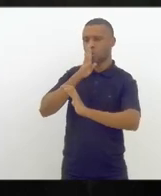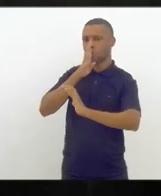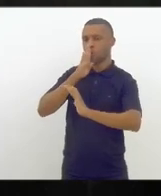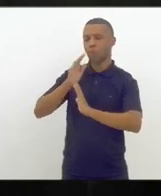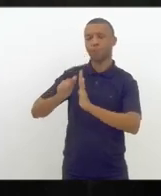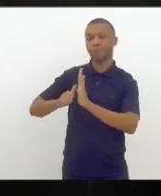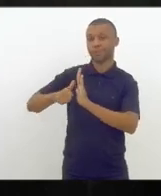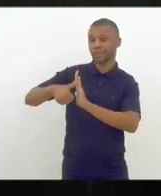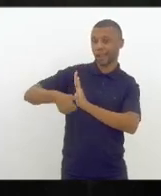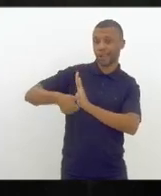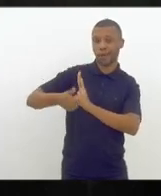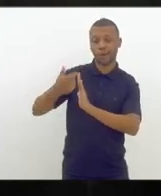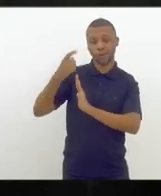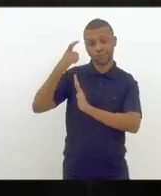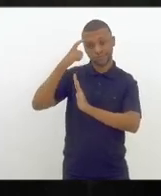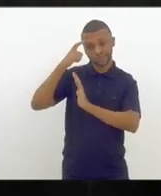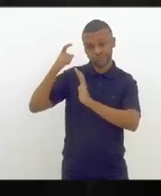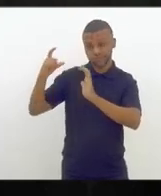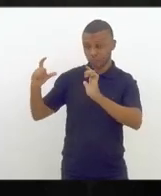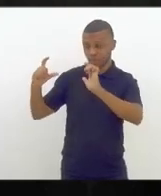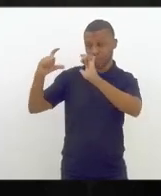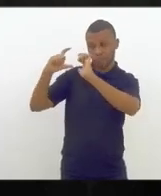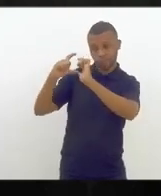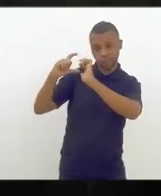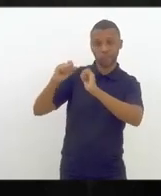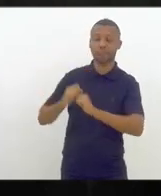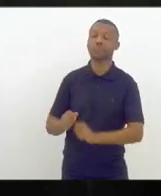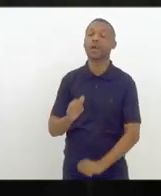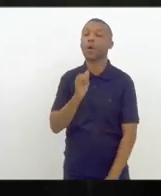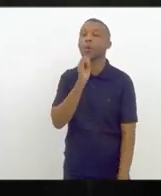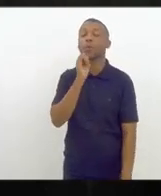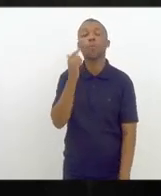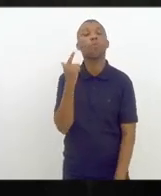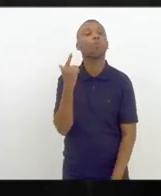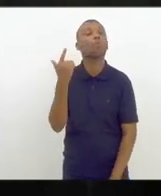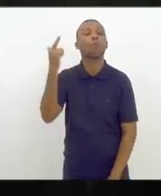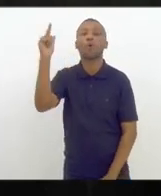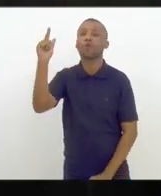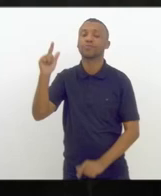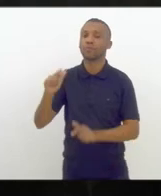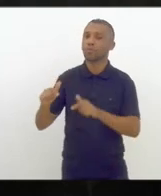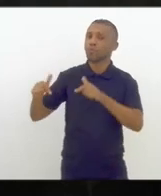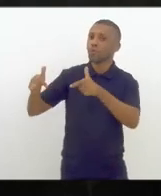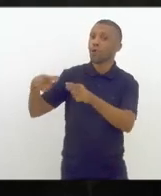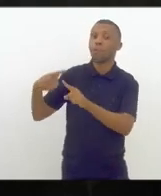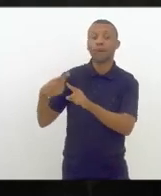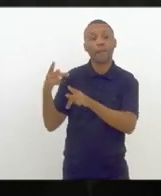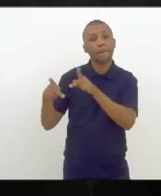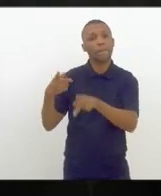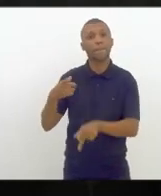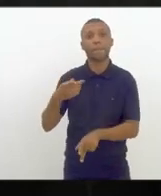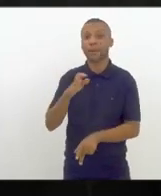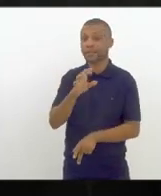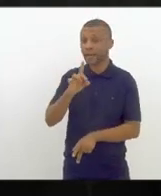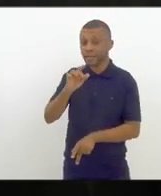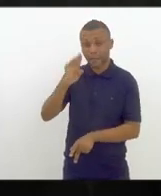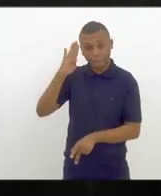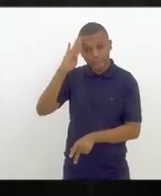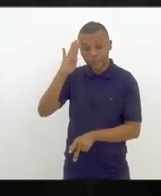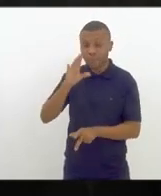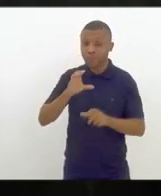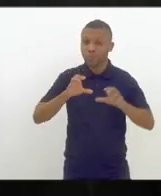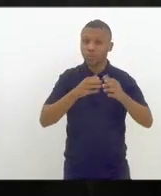Down, microcefalia. Por exemplo, um outro grande feito, porque o povo da Baixada Fluminense, os jovens